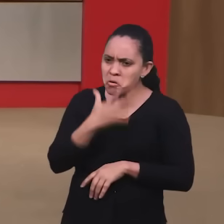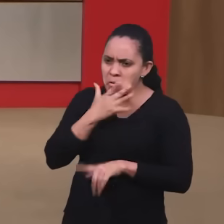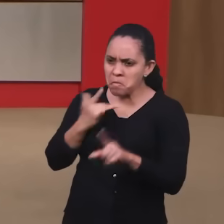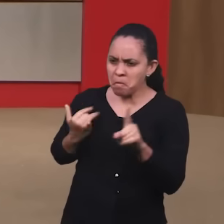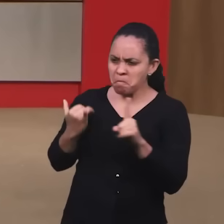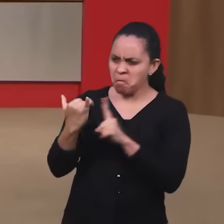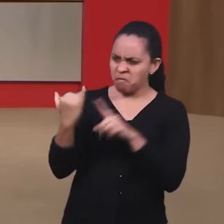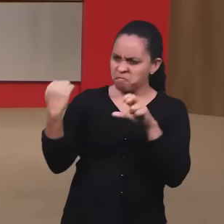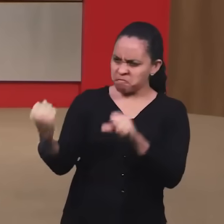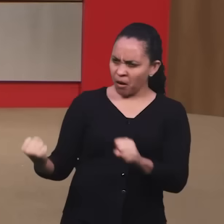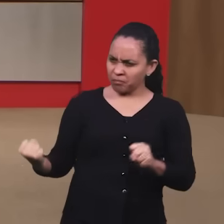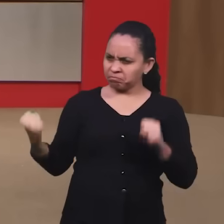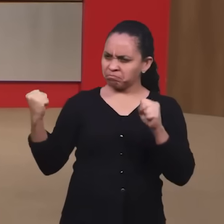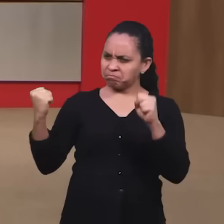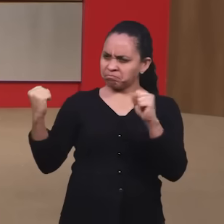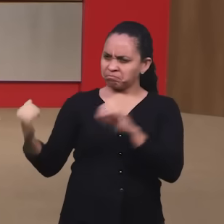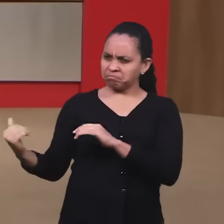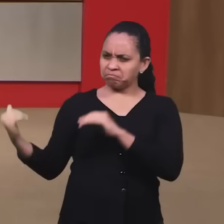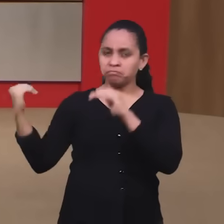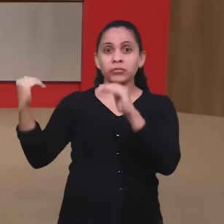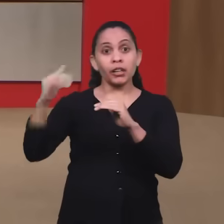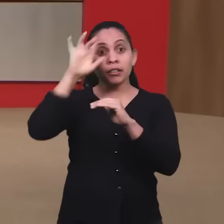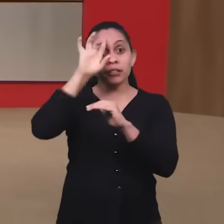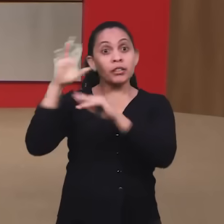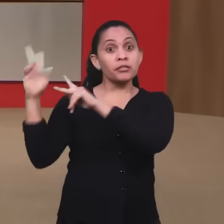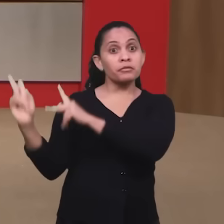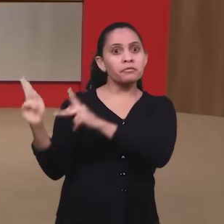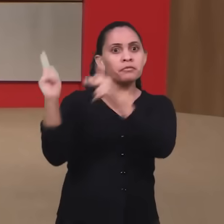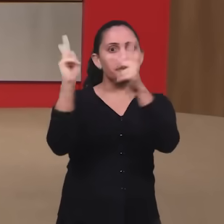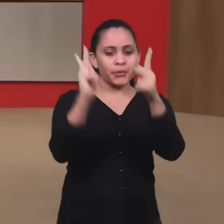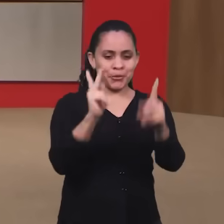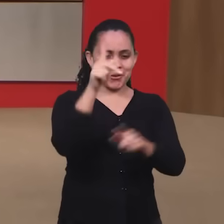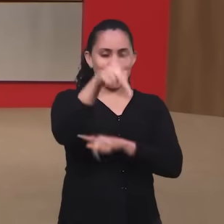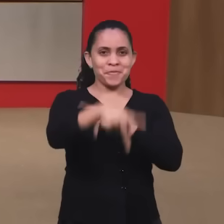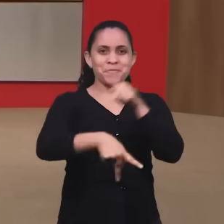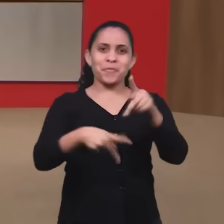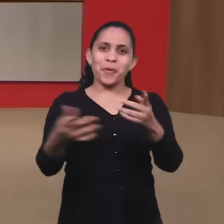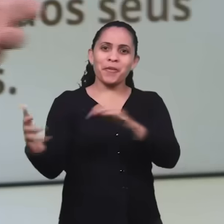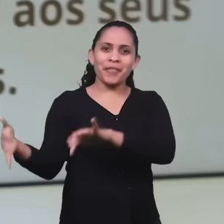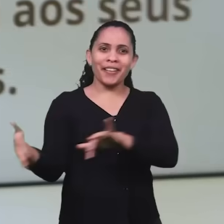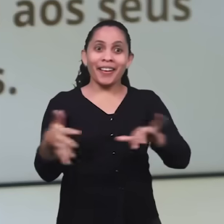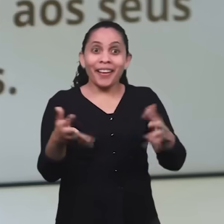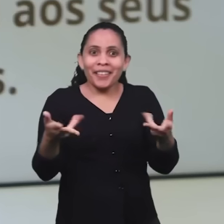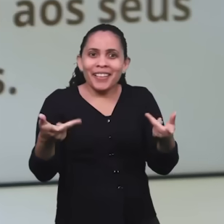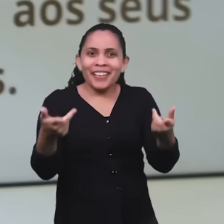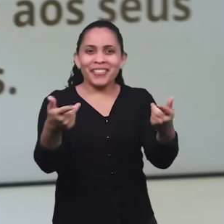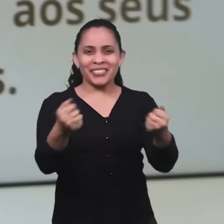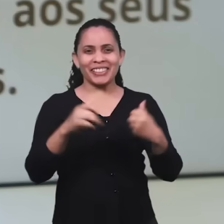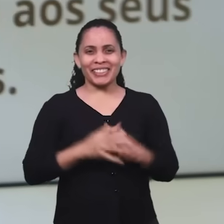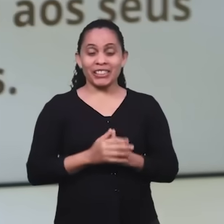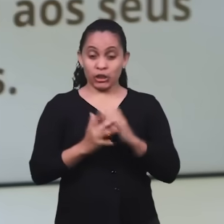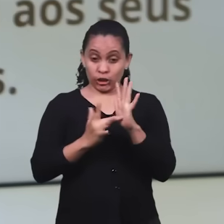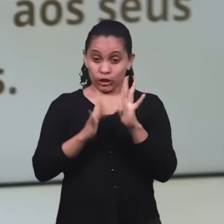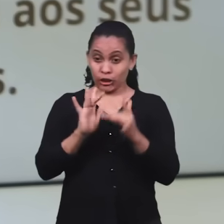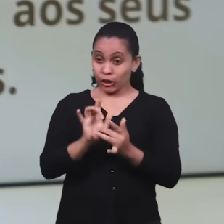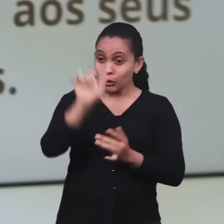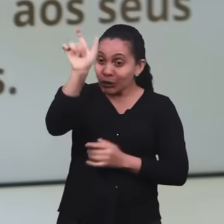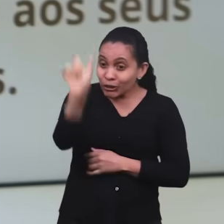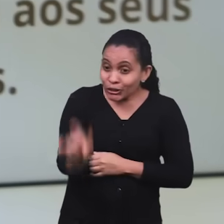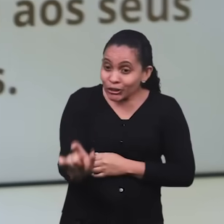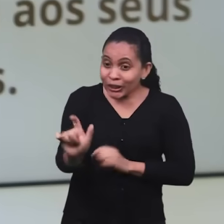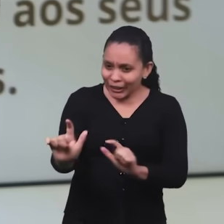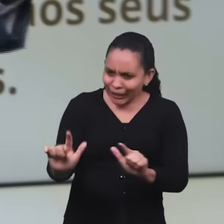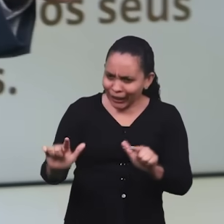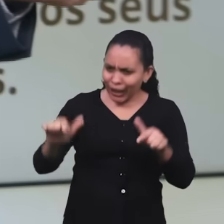profeta se levantou. Deus visitou o seu povo Que maravilha! Jesus, o Jesus